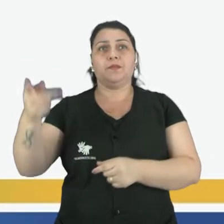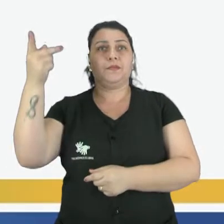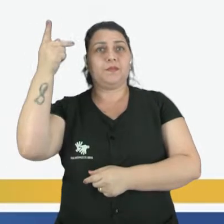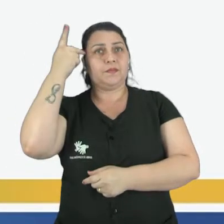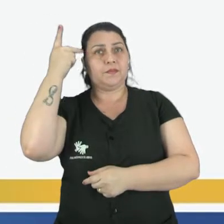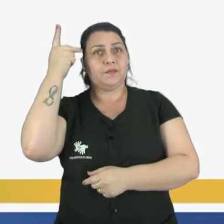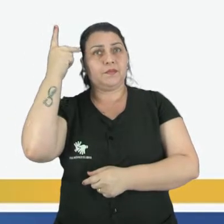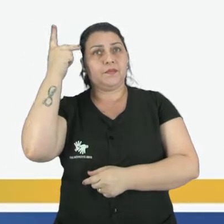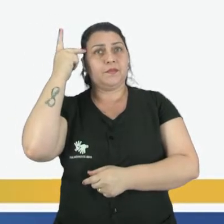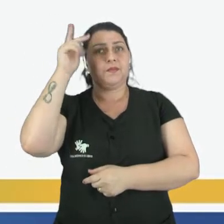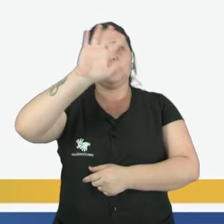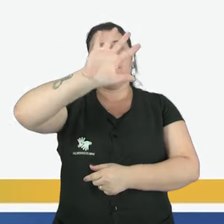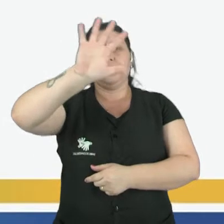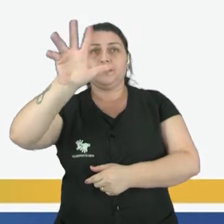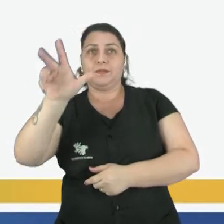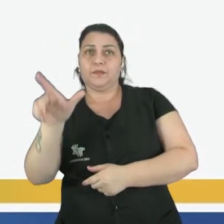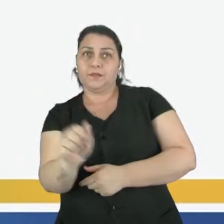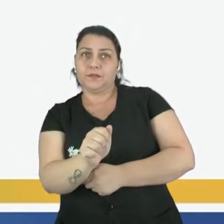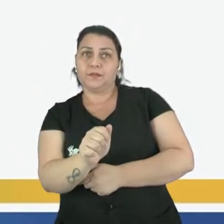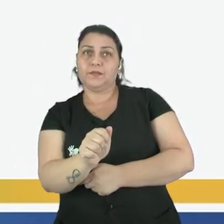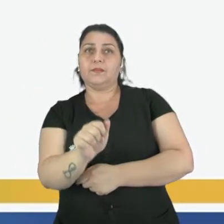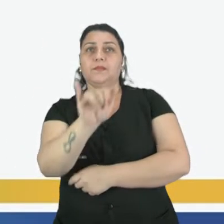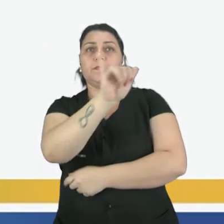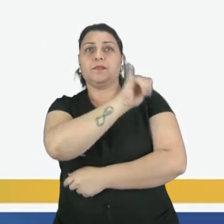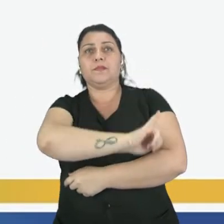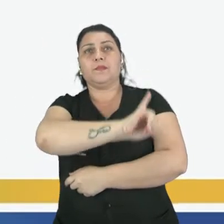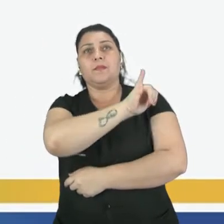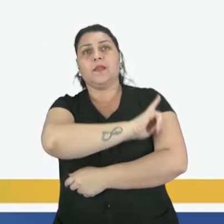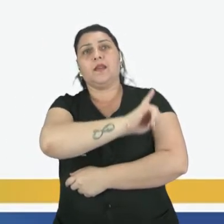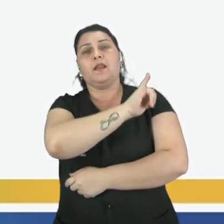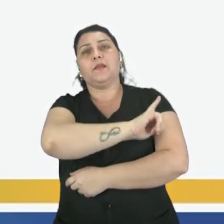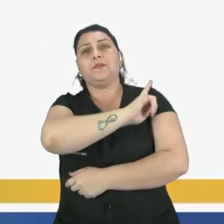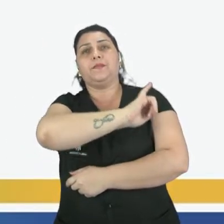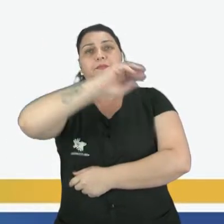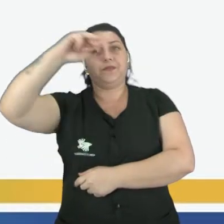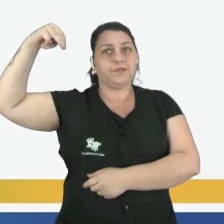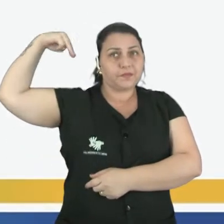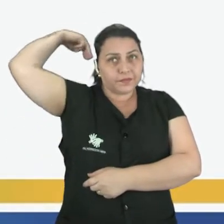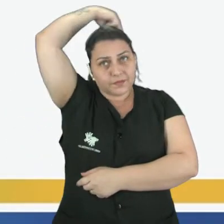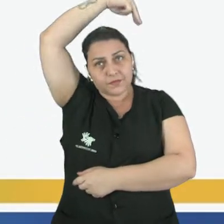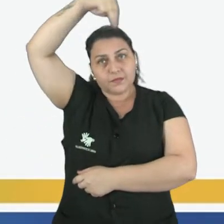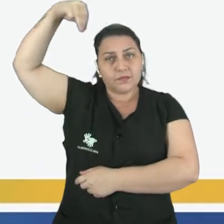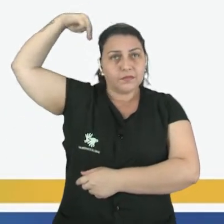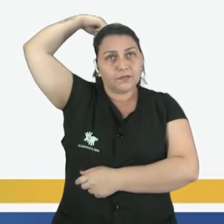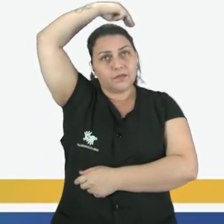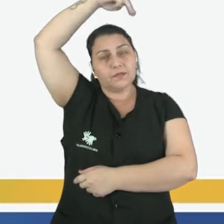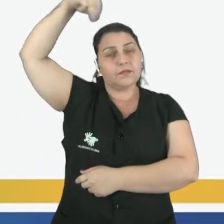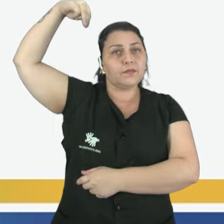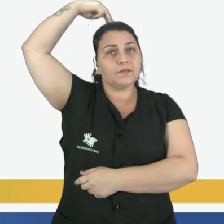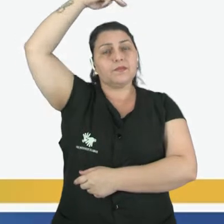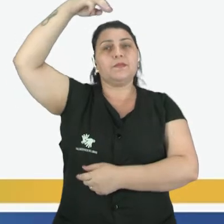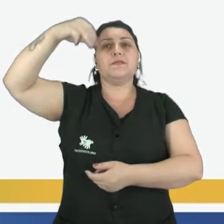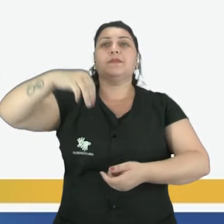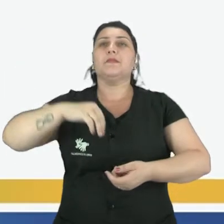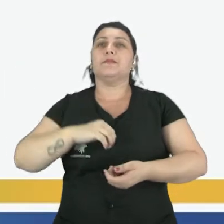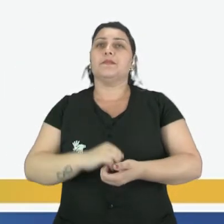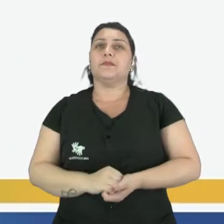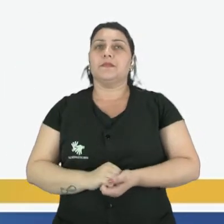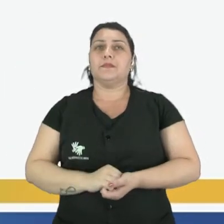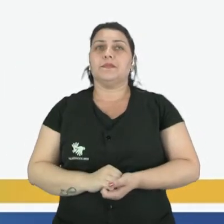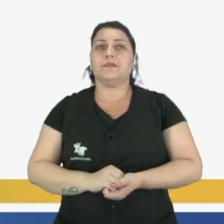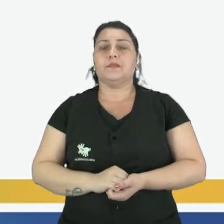a junção física dos espaços urbanos de municípios próximos. Então, quando você pega o ABCD paulista,